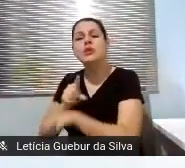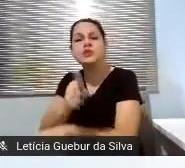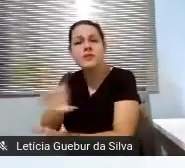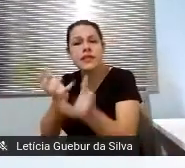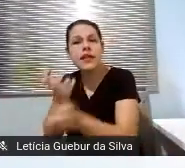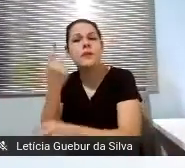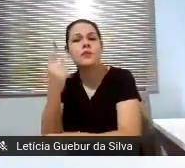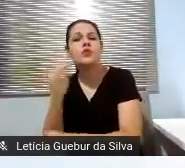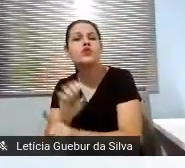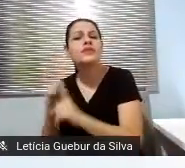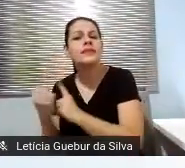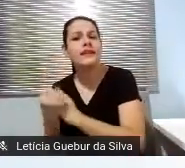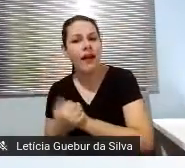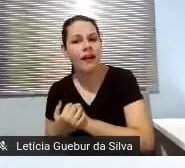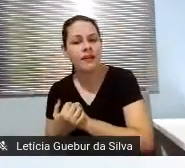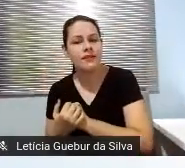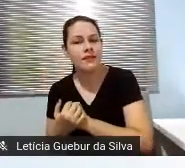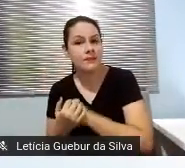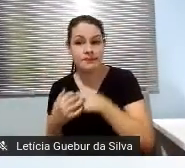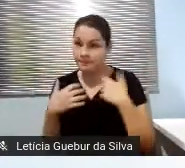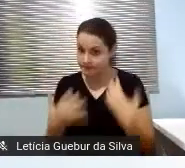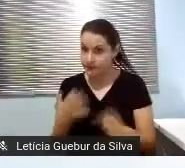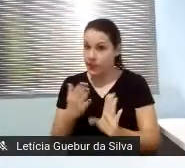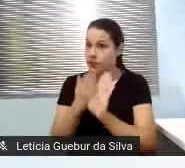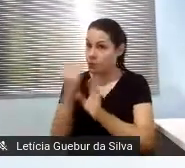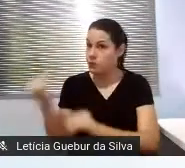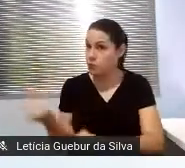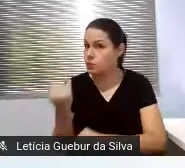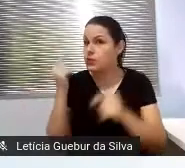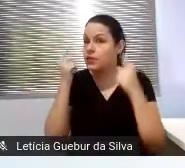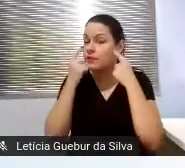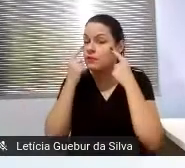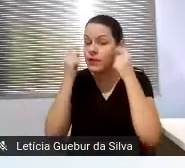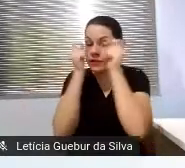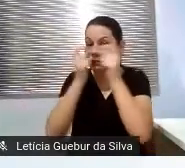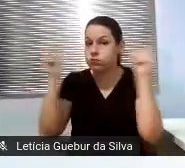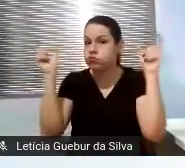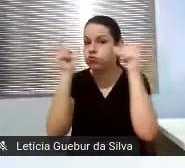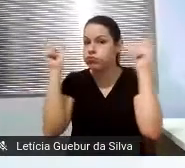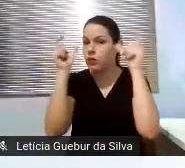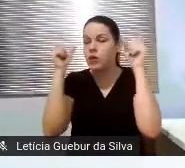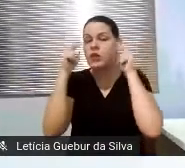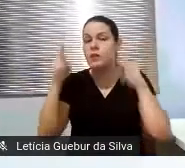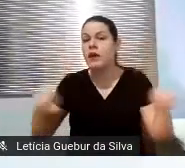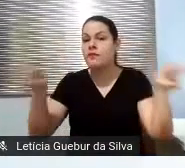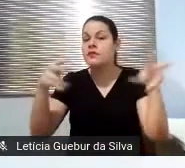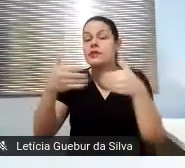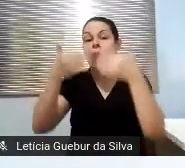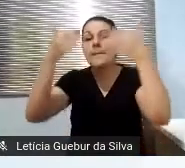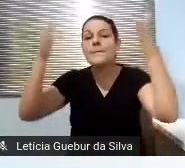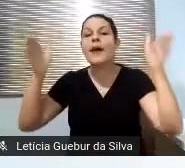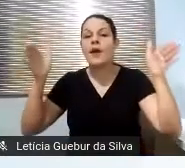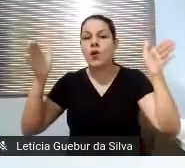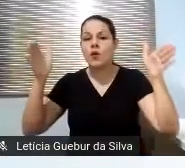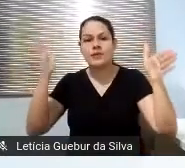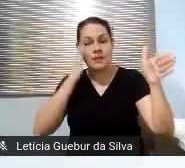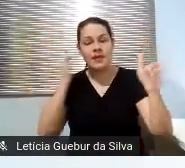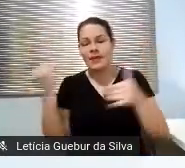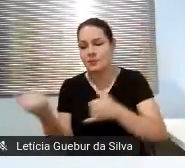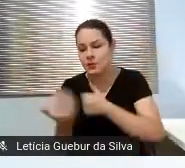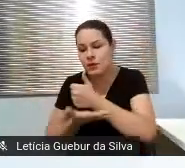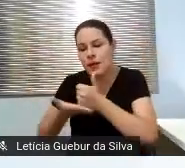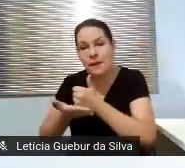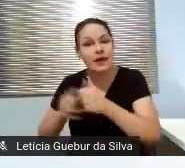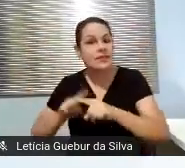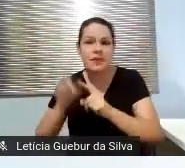sociedade? Então, é preciso a gente ter essa visão, contextualizar isso e saber que esse passo é fundamental, mas não é fácil. Não é